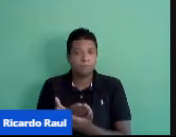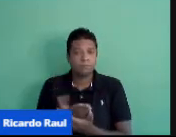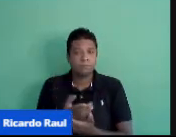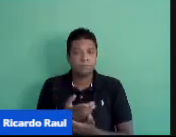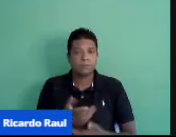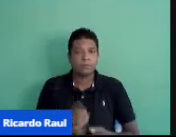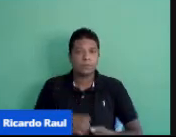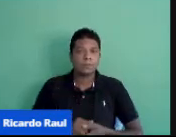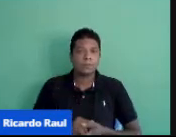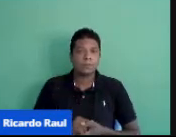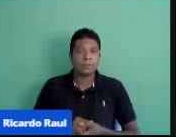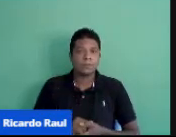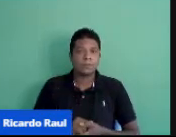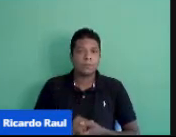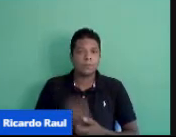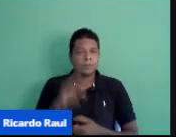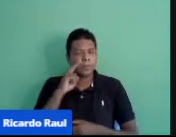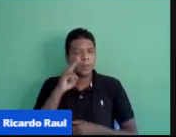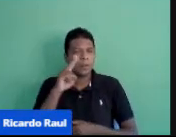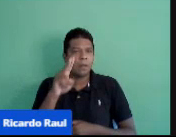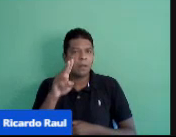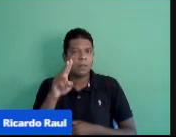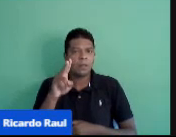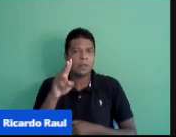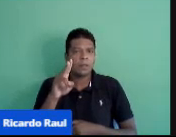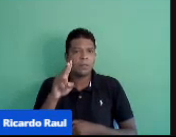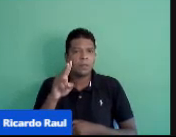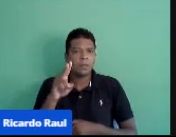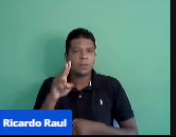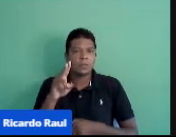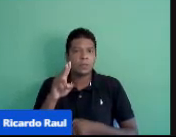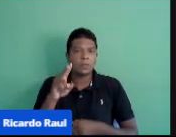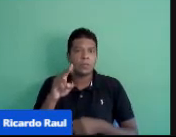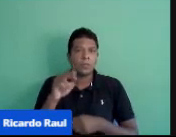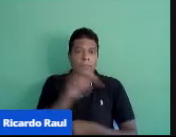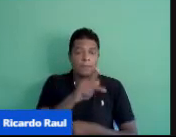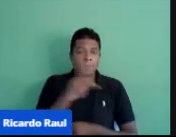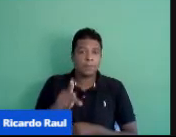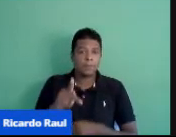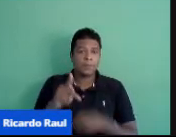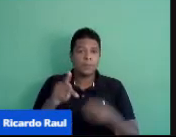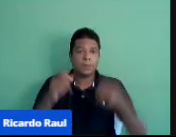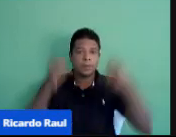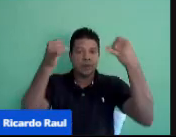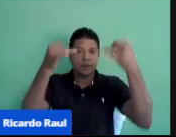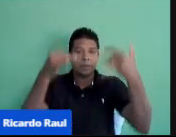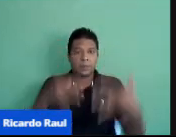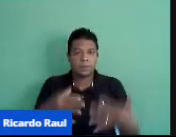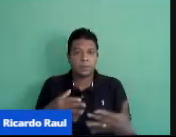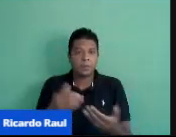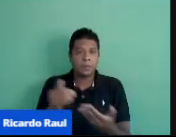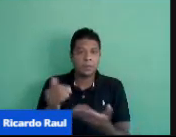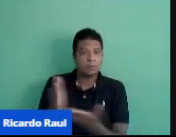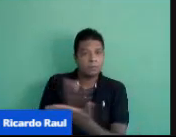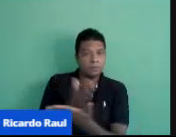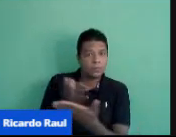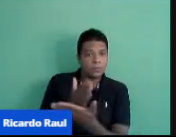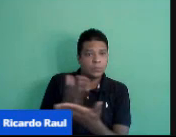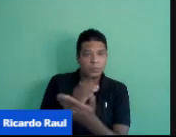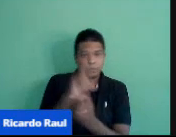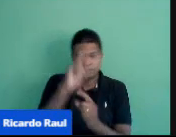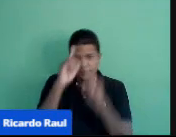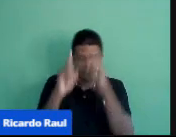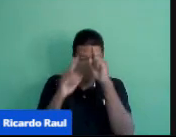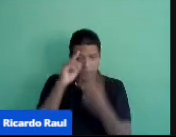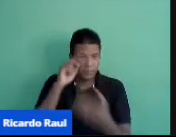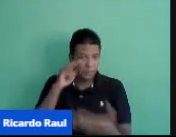Então, quando a gente olha para a fala do professor, quando a gente olha para o material que ele produz, quantidade que ele produz, a gente não tem intenção de olhar